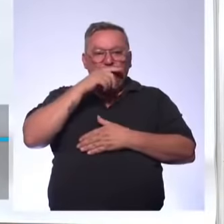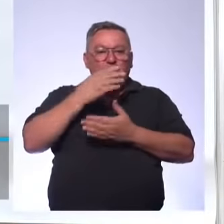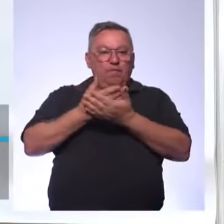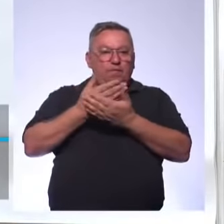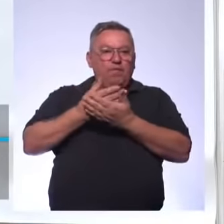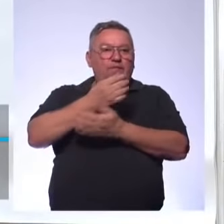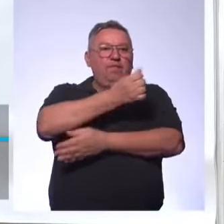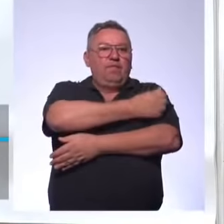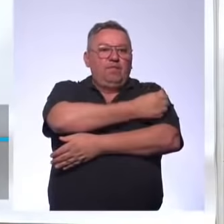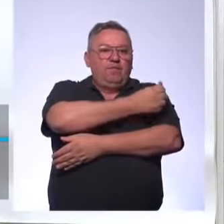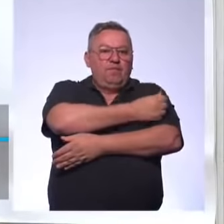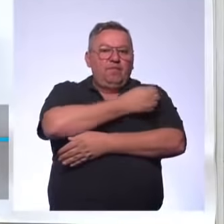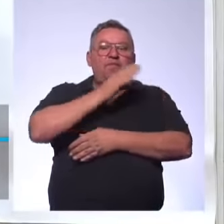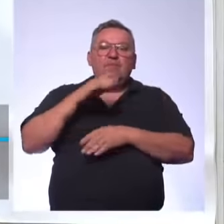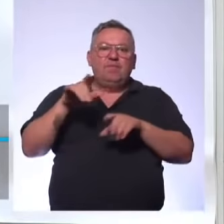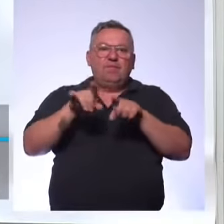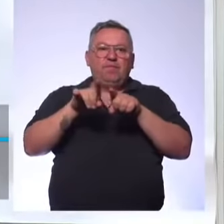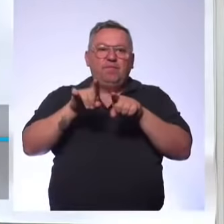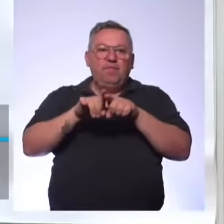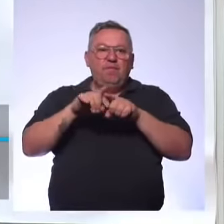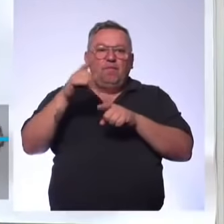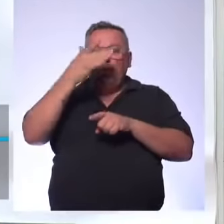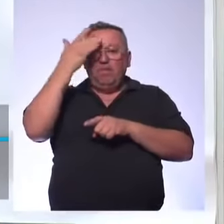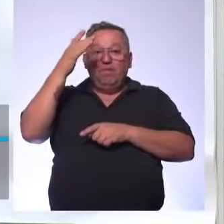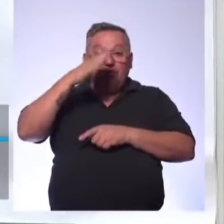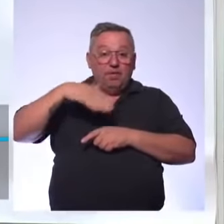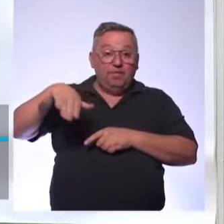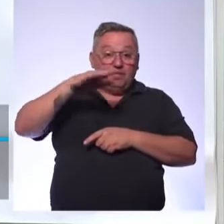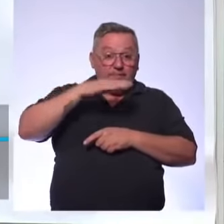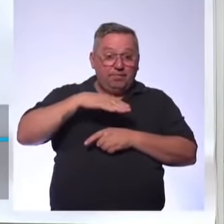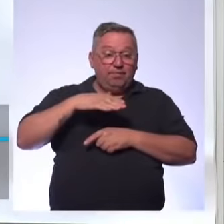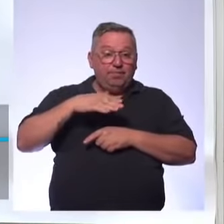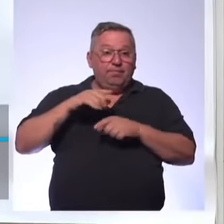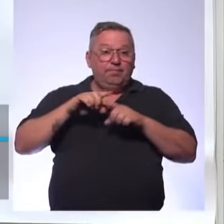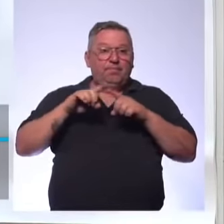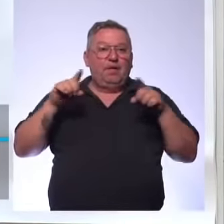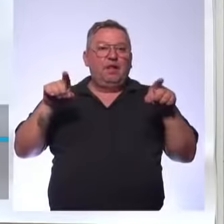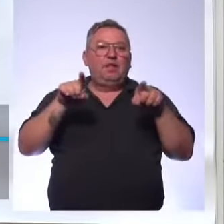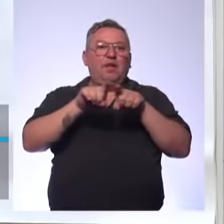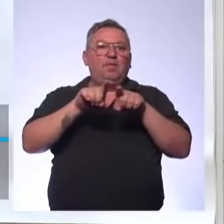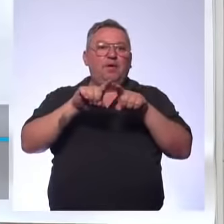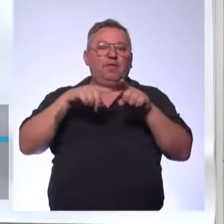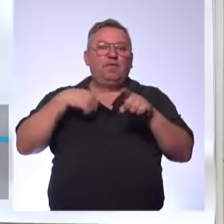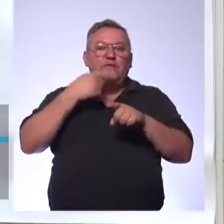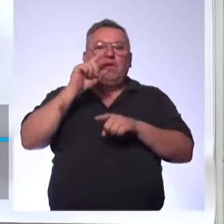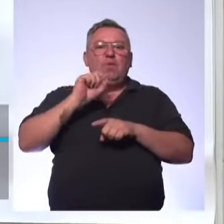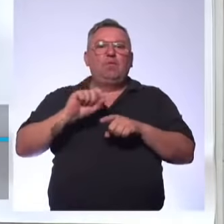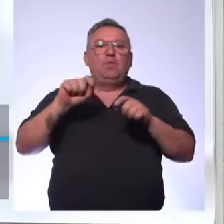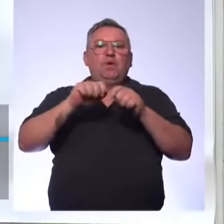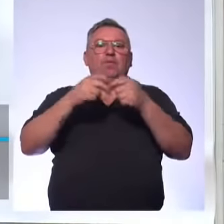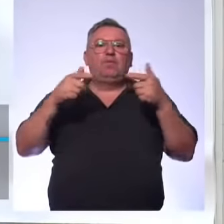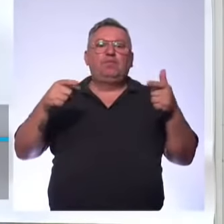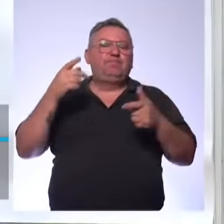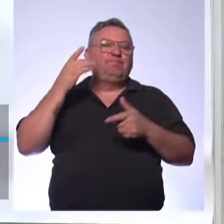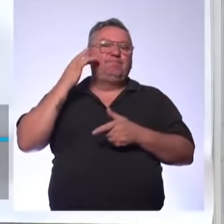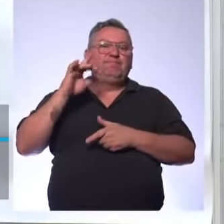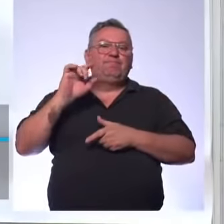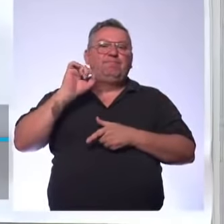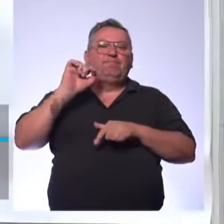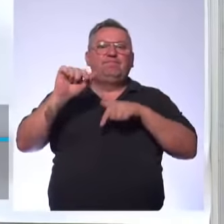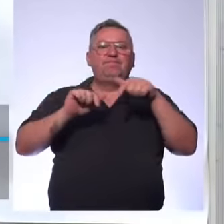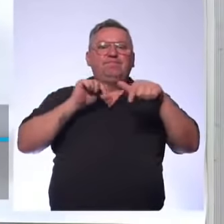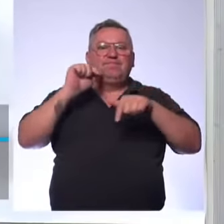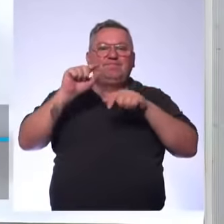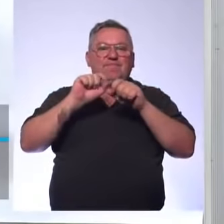do sexto ano, eu já agradeci à produção aqui, né? Mas também eu vou falar um pouquinho da produção, porque vocês não sabem o